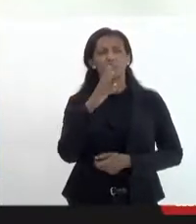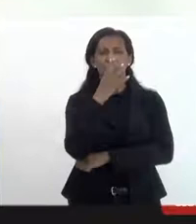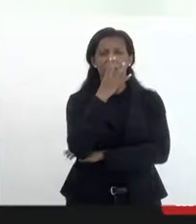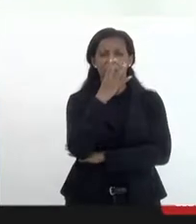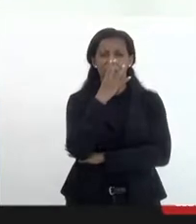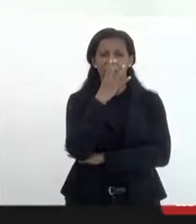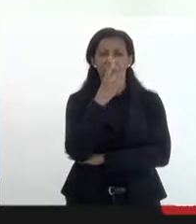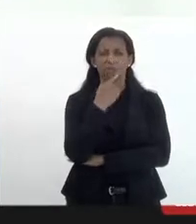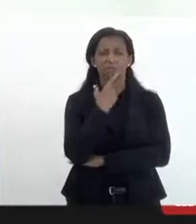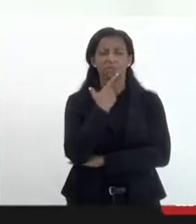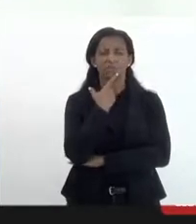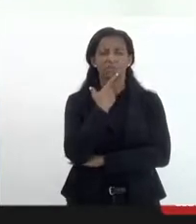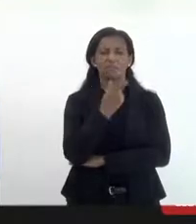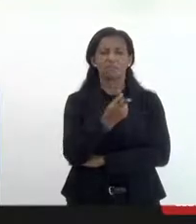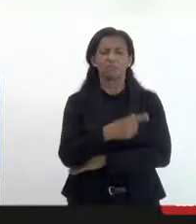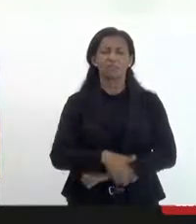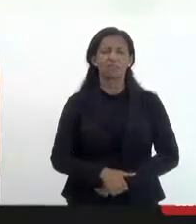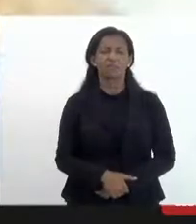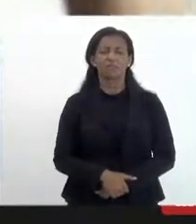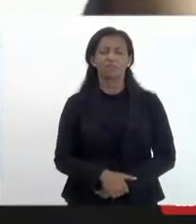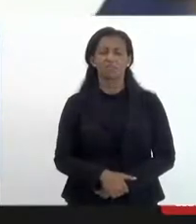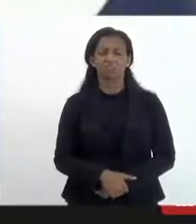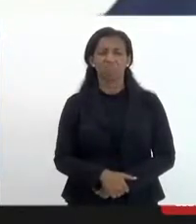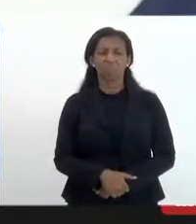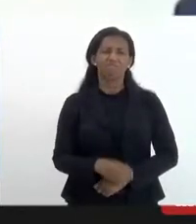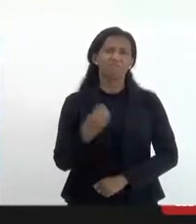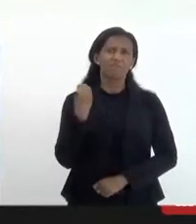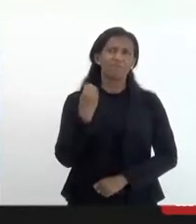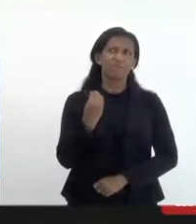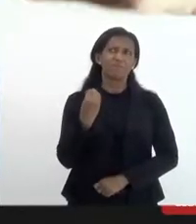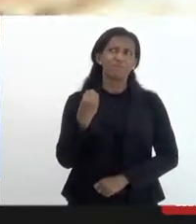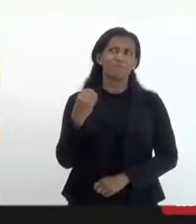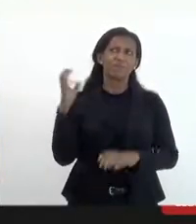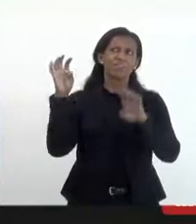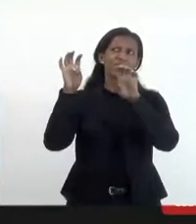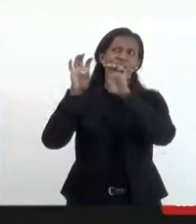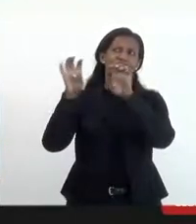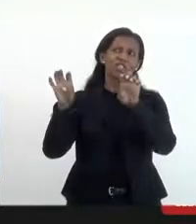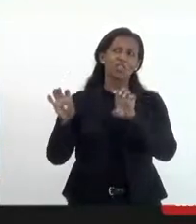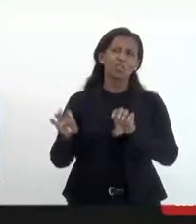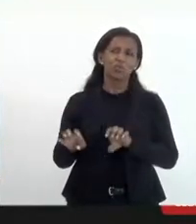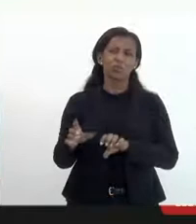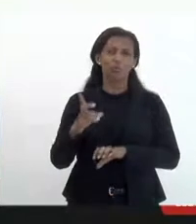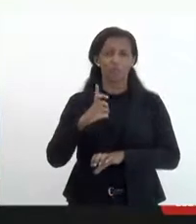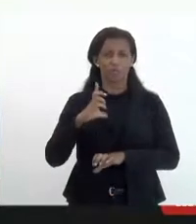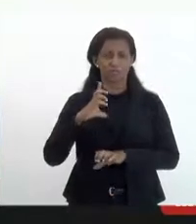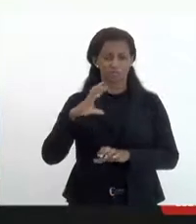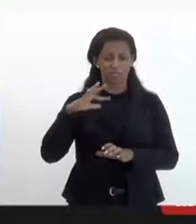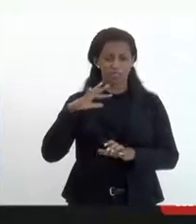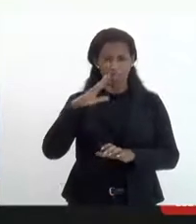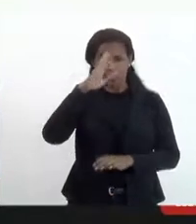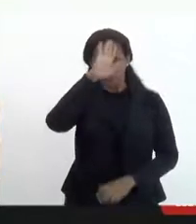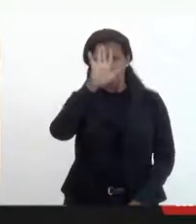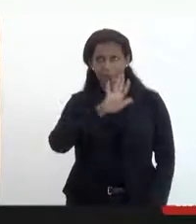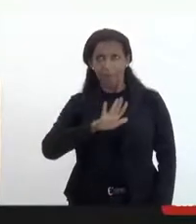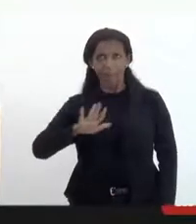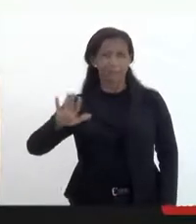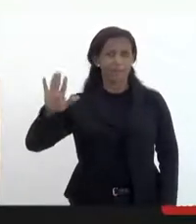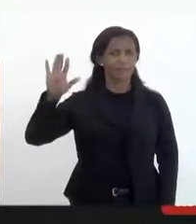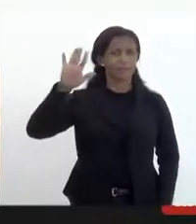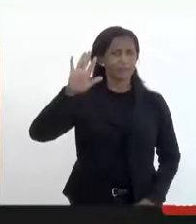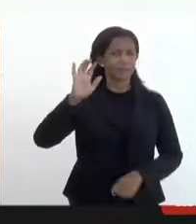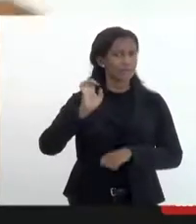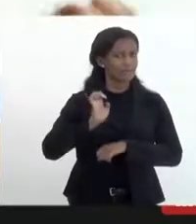admirado, né, da estrutura que nós temos no Brasil e no Estado, só